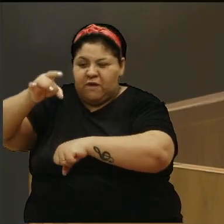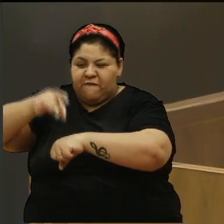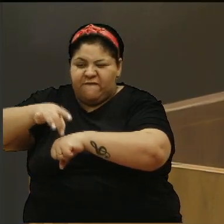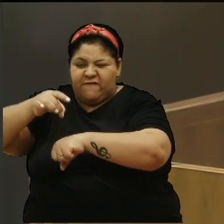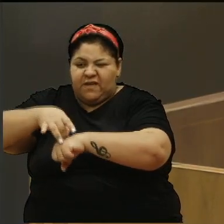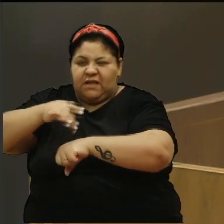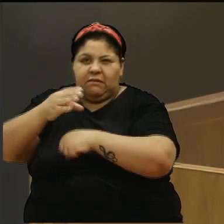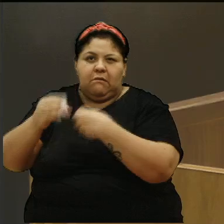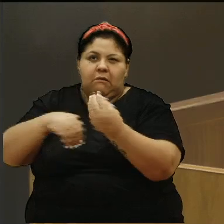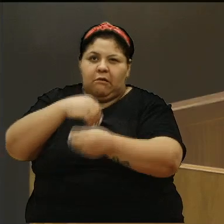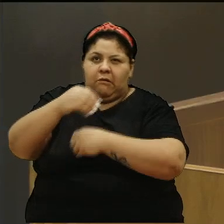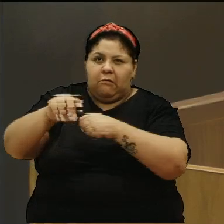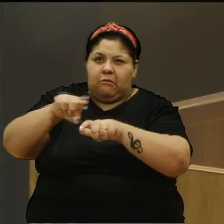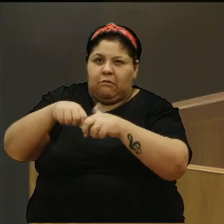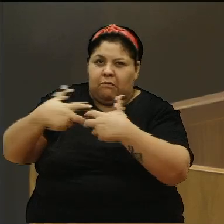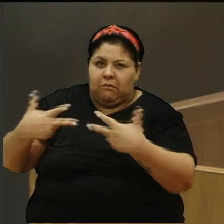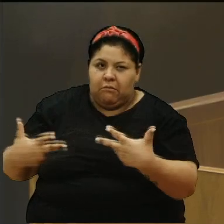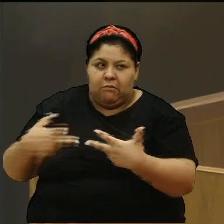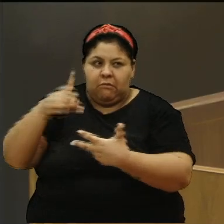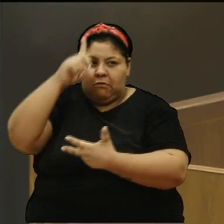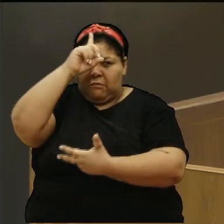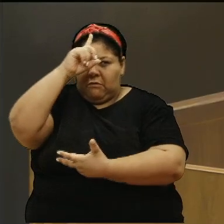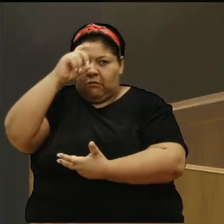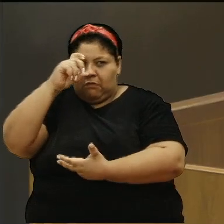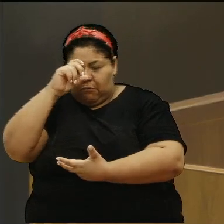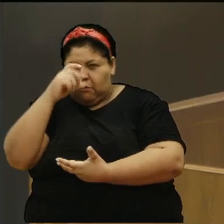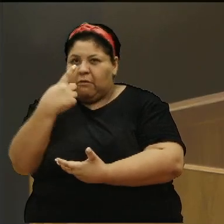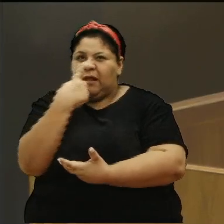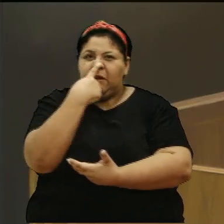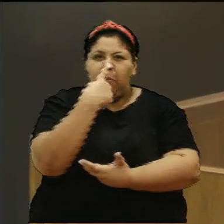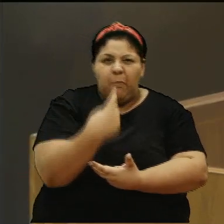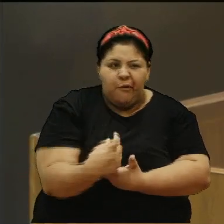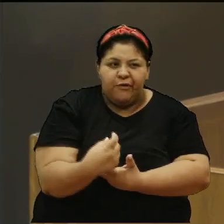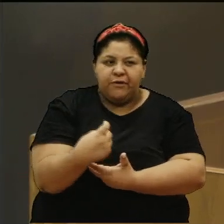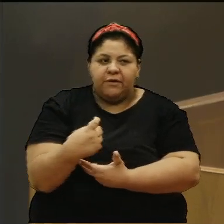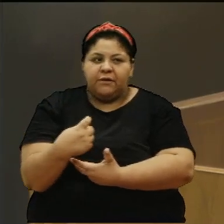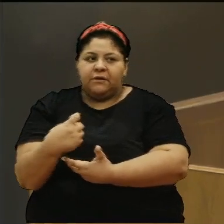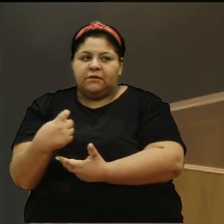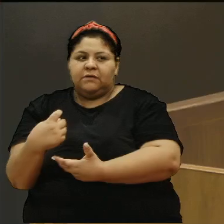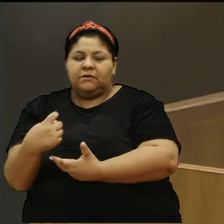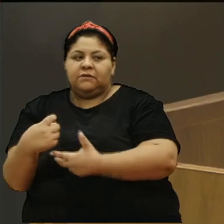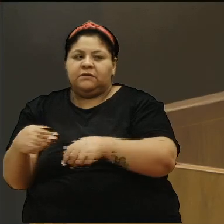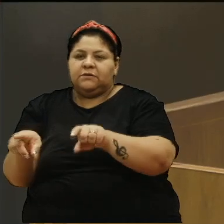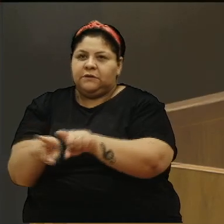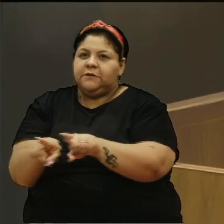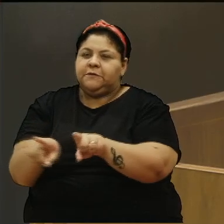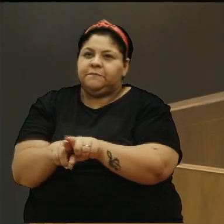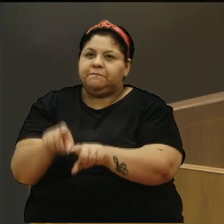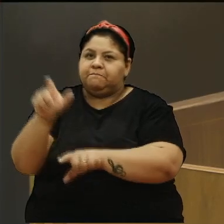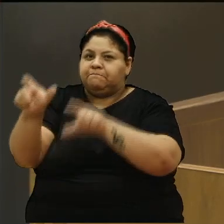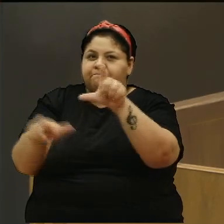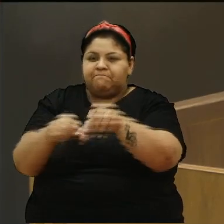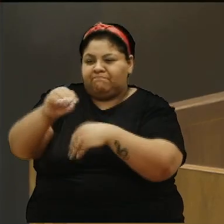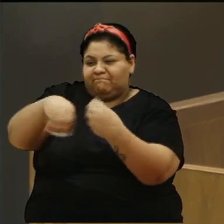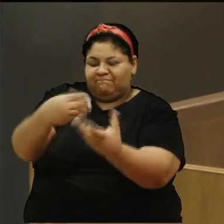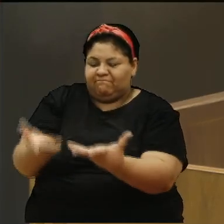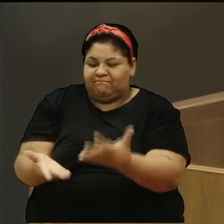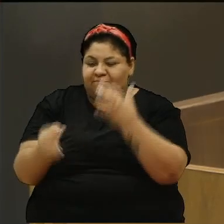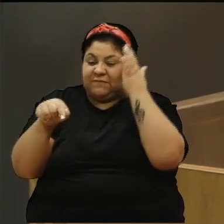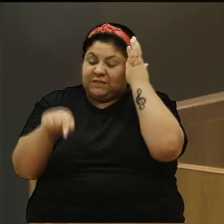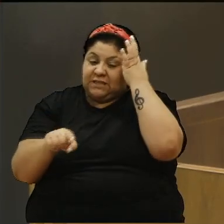meio, mistura material hospitalar, mistura orgânico e as pessoas colocam a mão nesses material. Então, a ideia